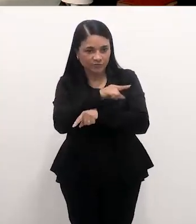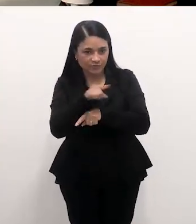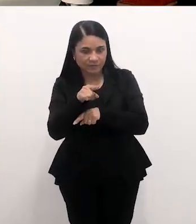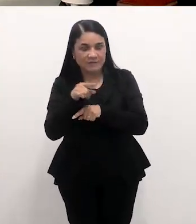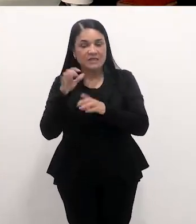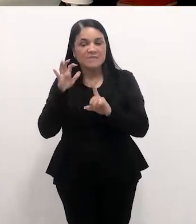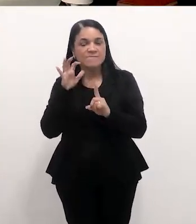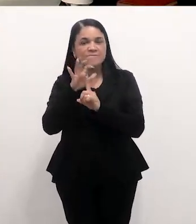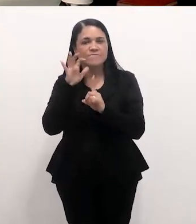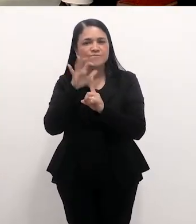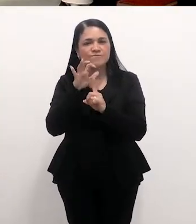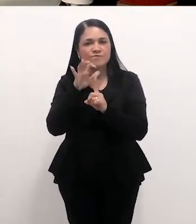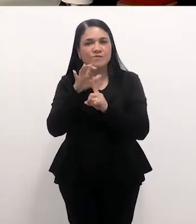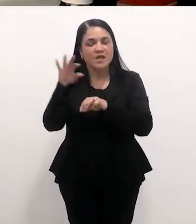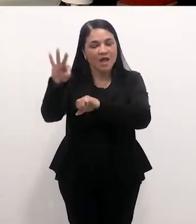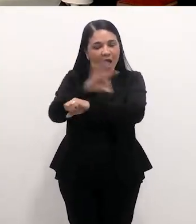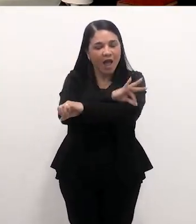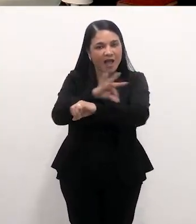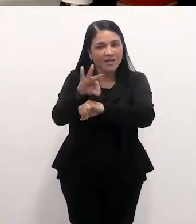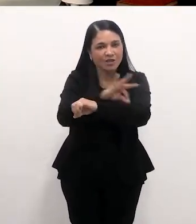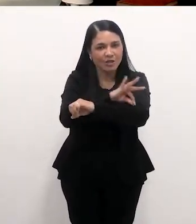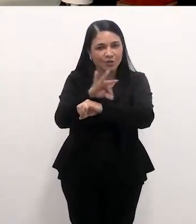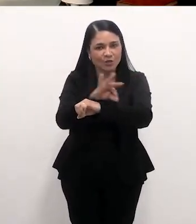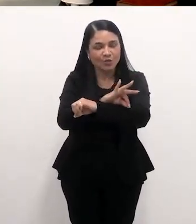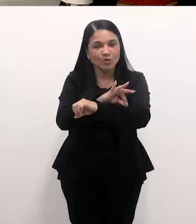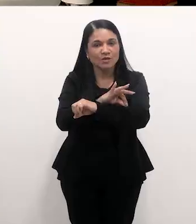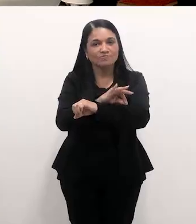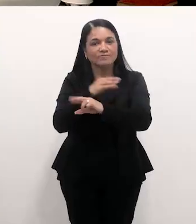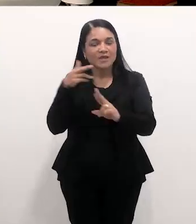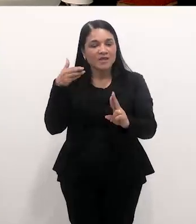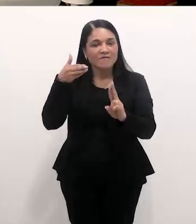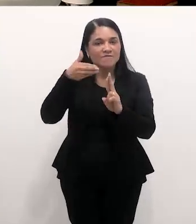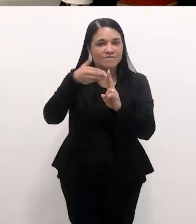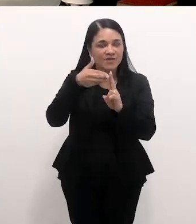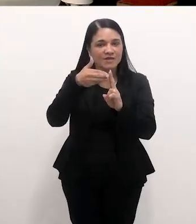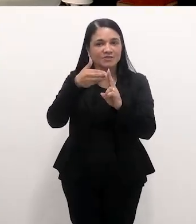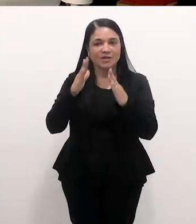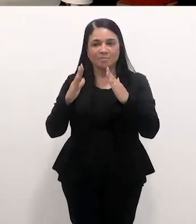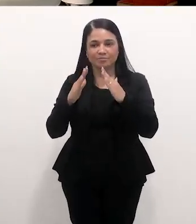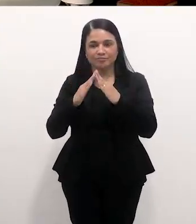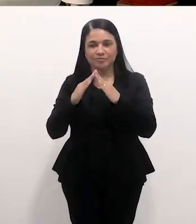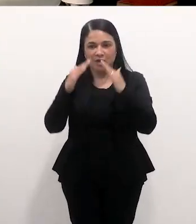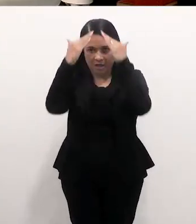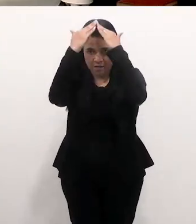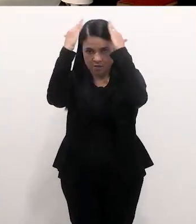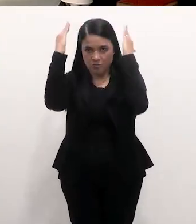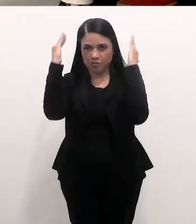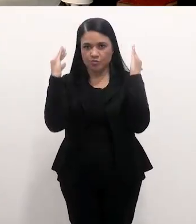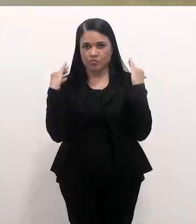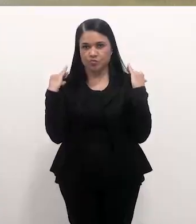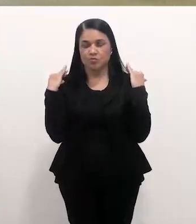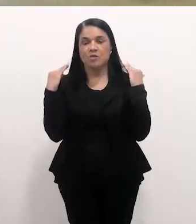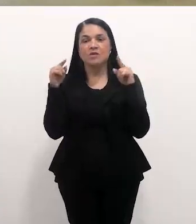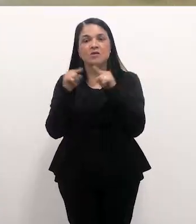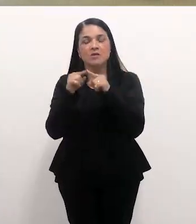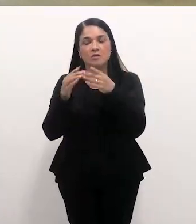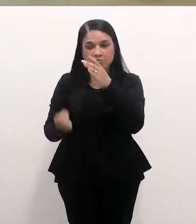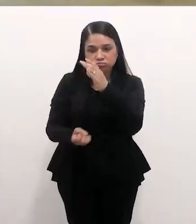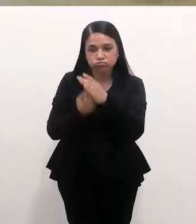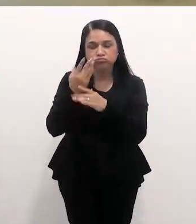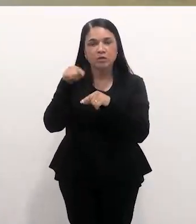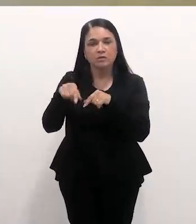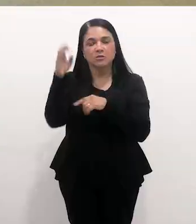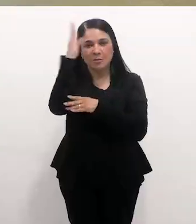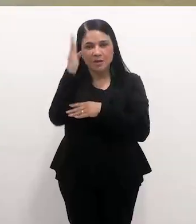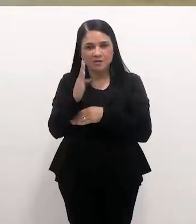vocês sobre a influência na arquitetura, inclusive em relação a conventos, né, que foram instalados no